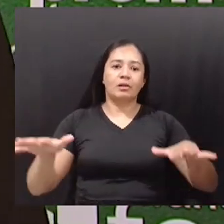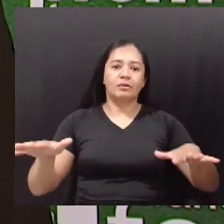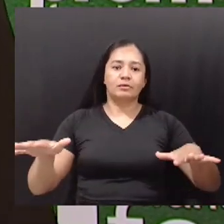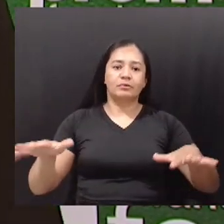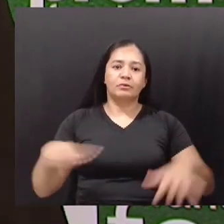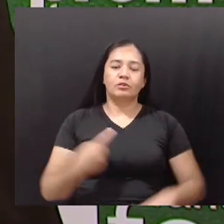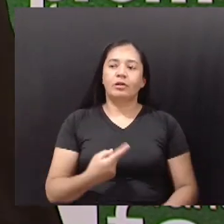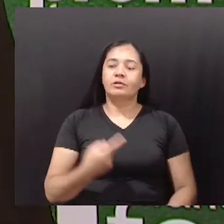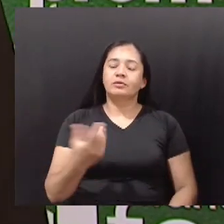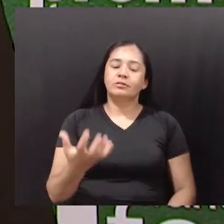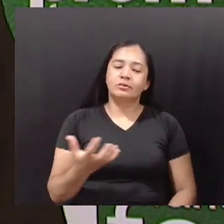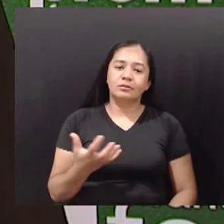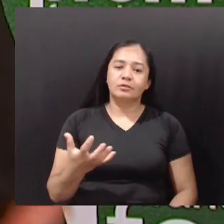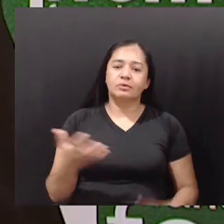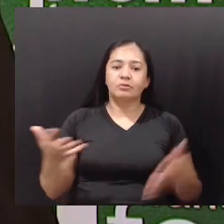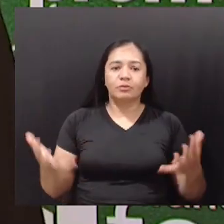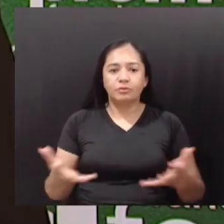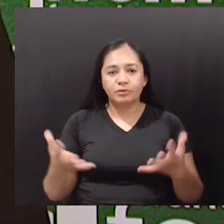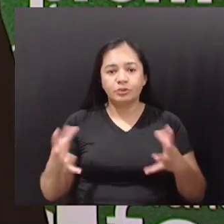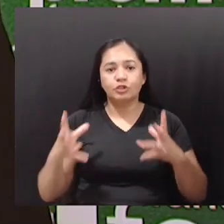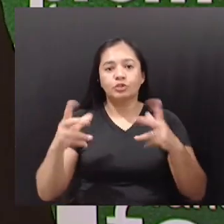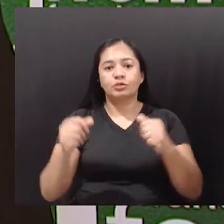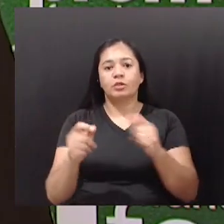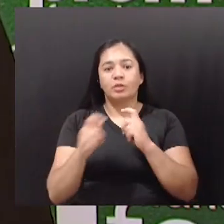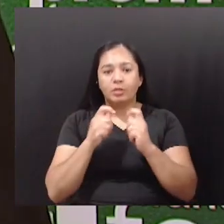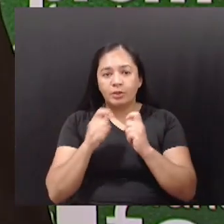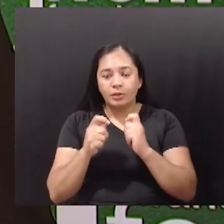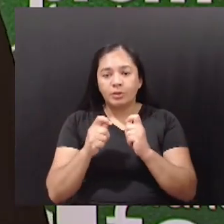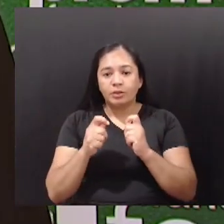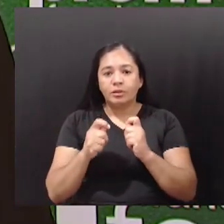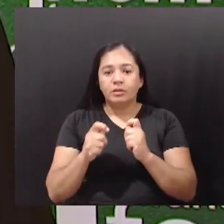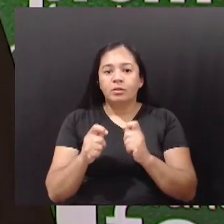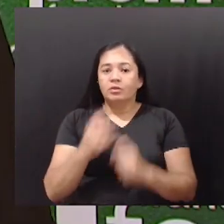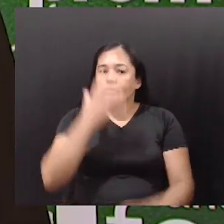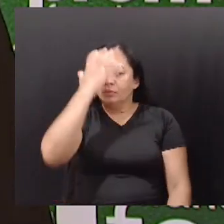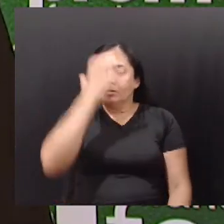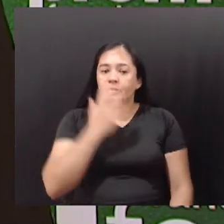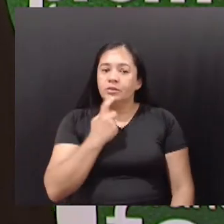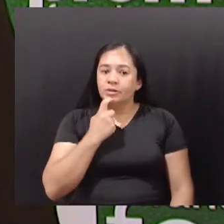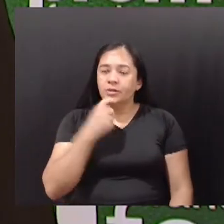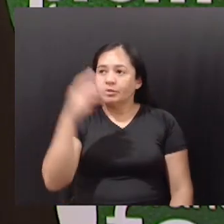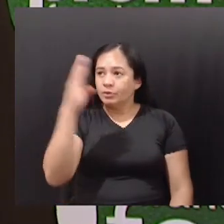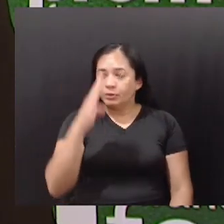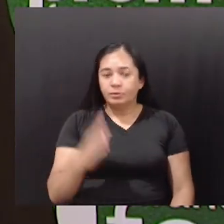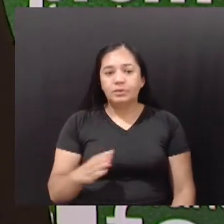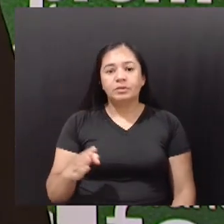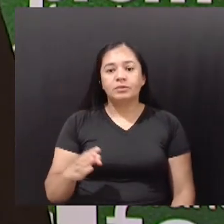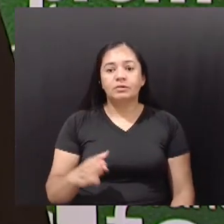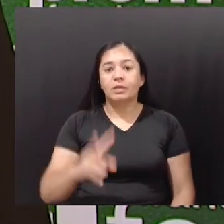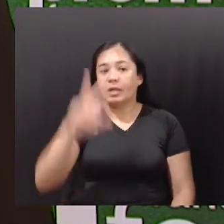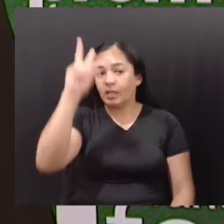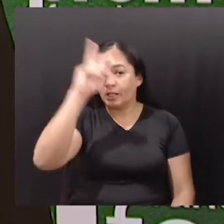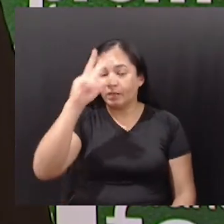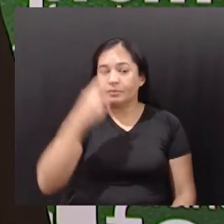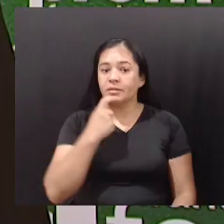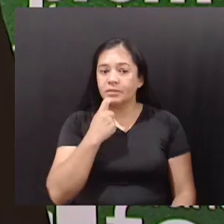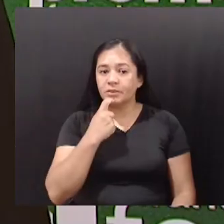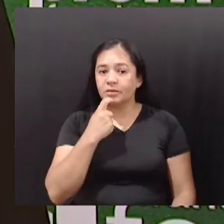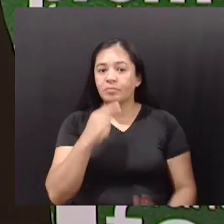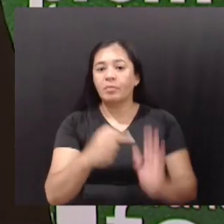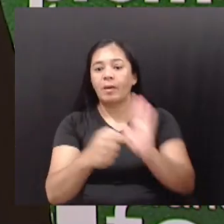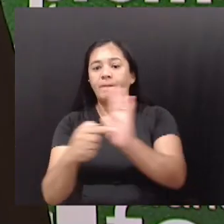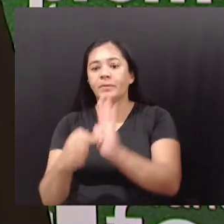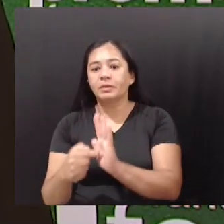a contribuição de toda a imprensa séria de Campinas, do Brasil. Lembrando que Campinas apresenta uma